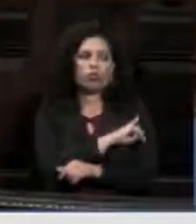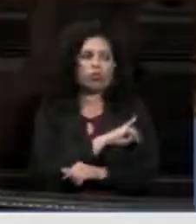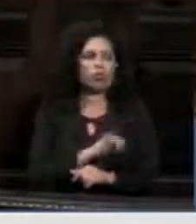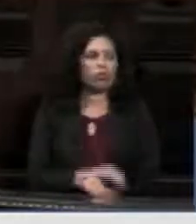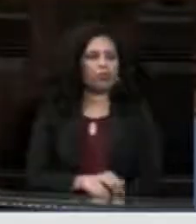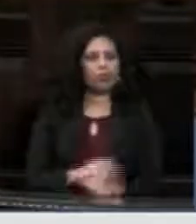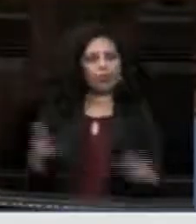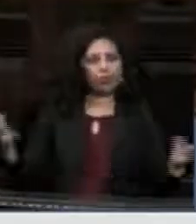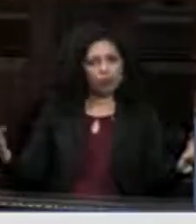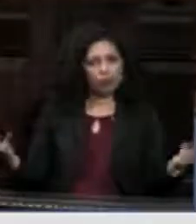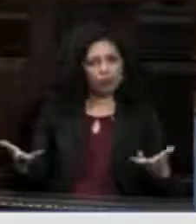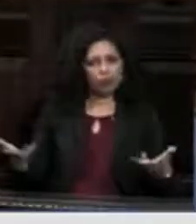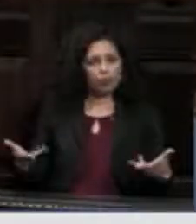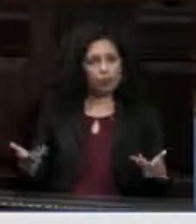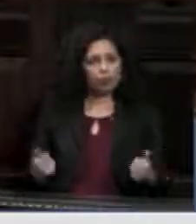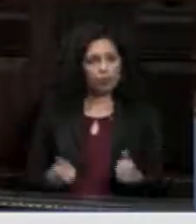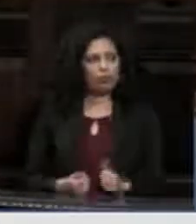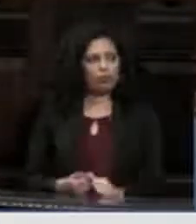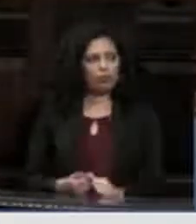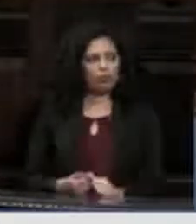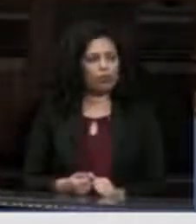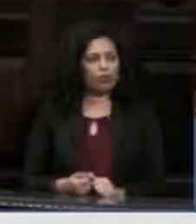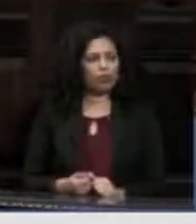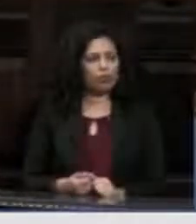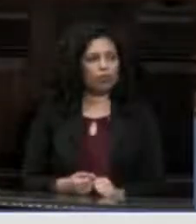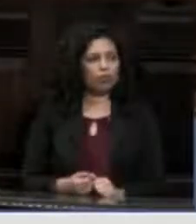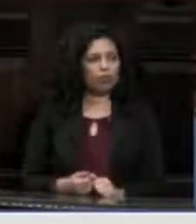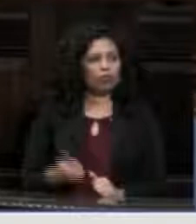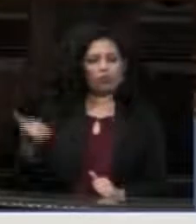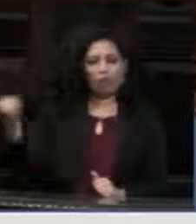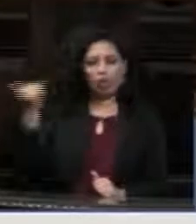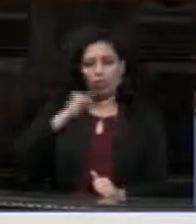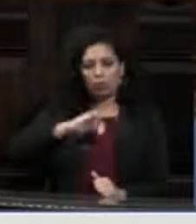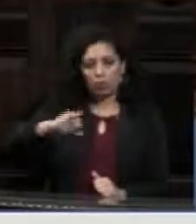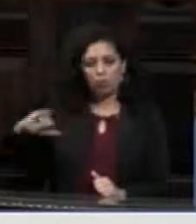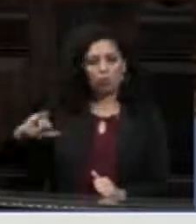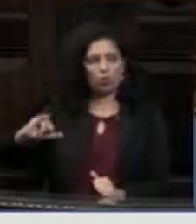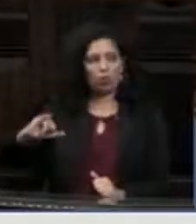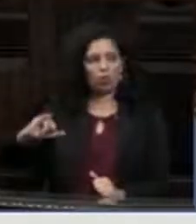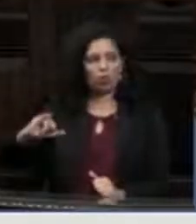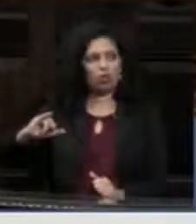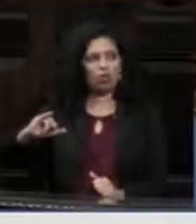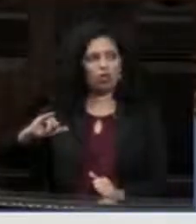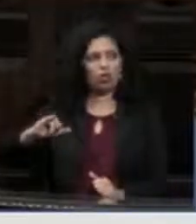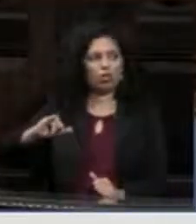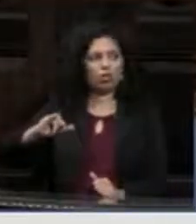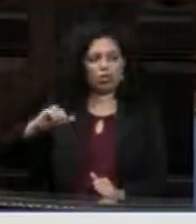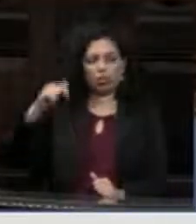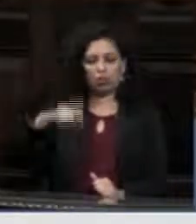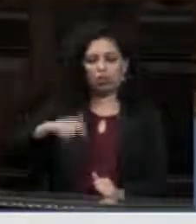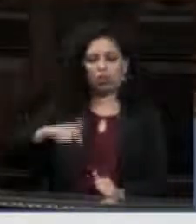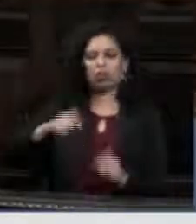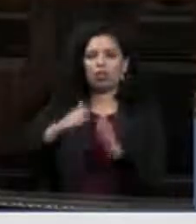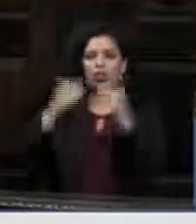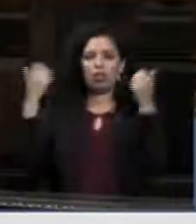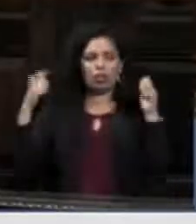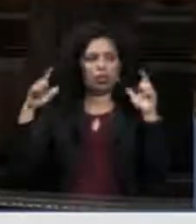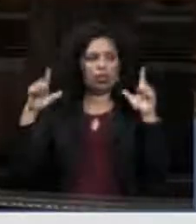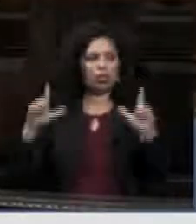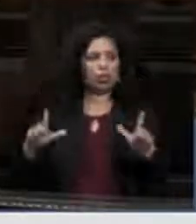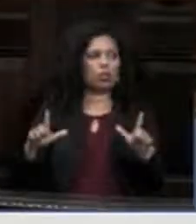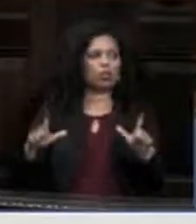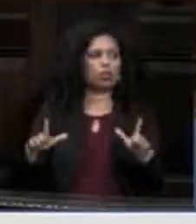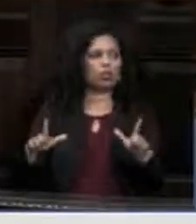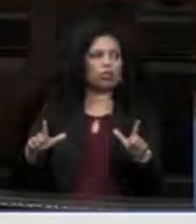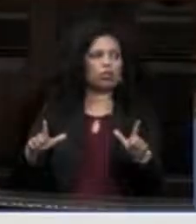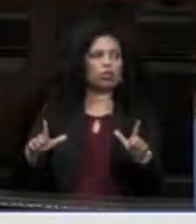Hoje, após a notícia de que deputados e servidores dessa casa receberam a